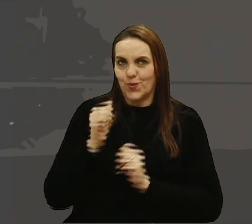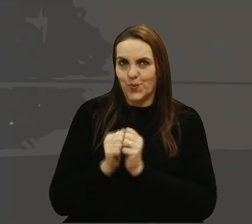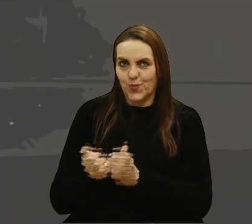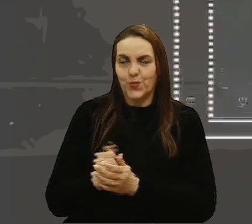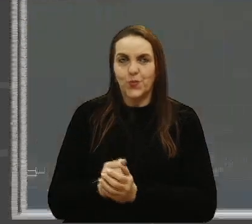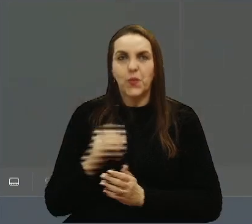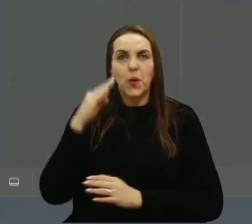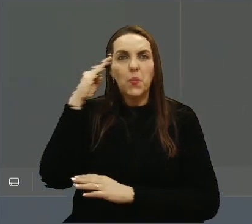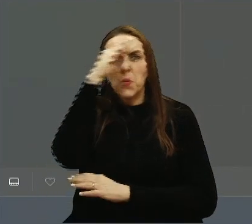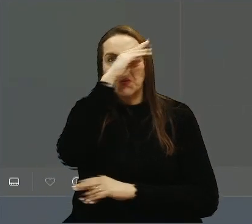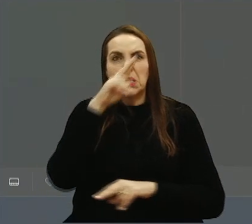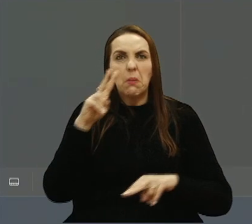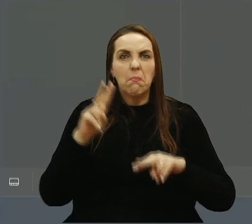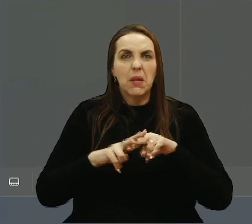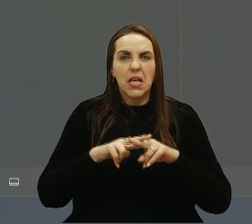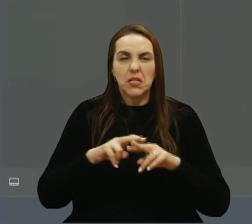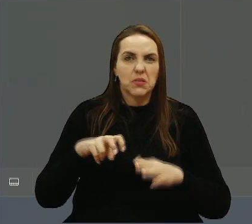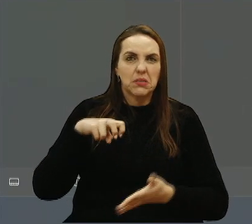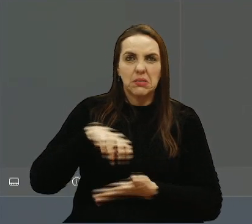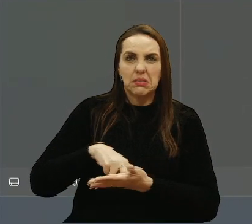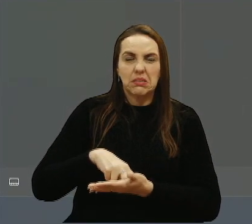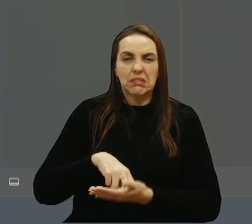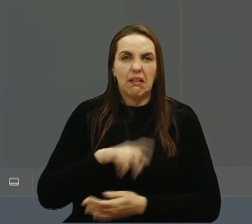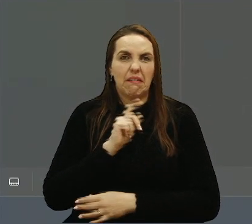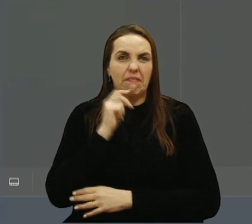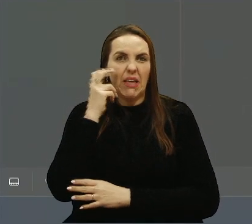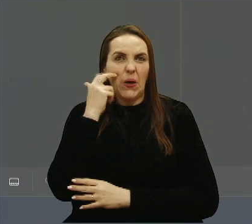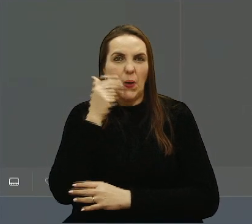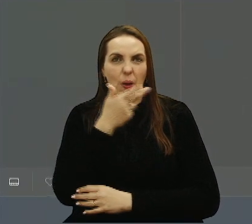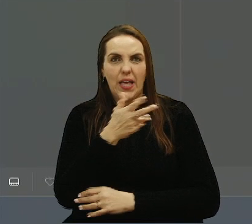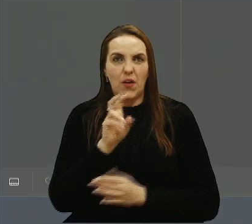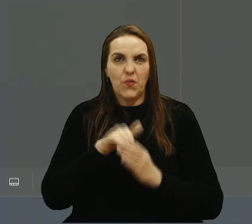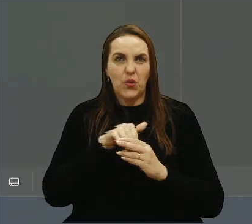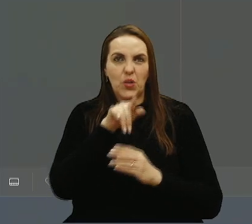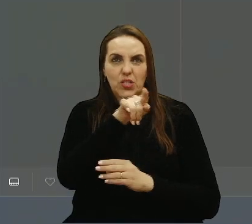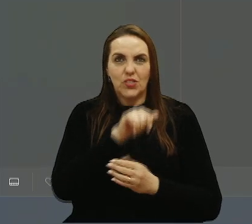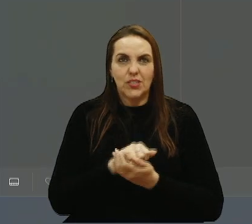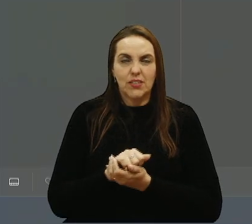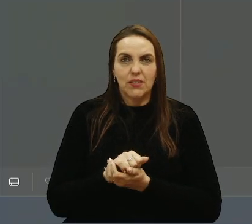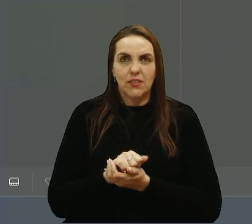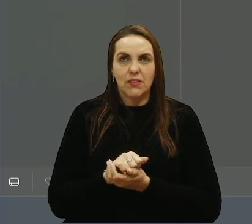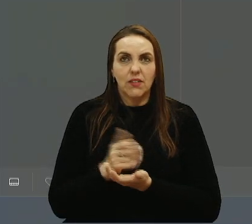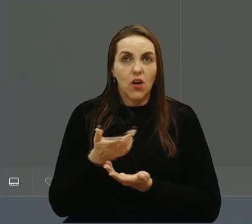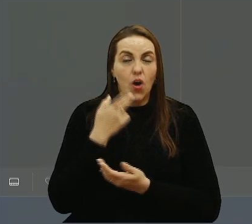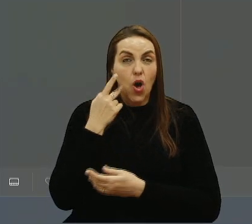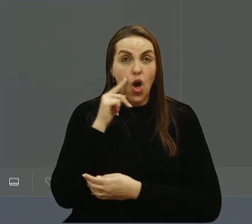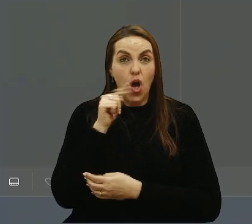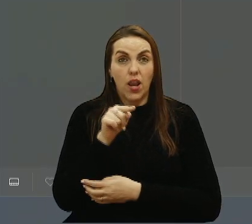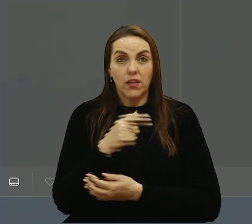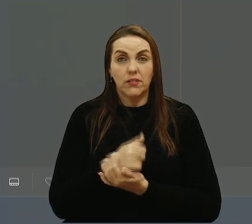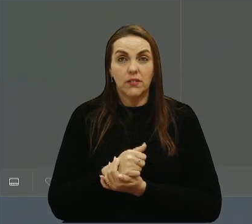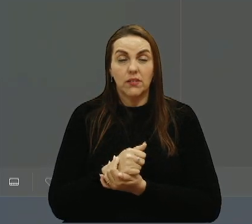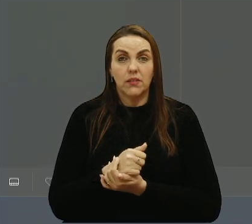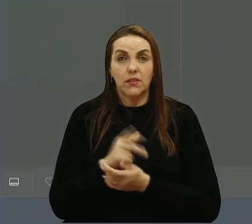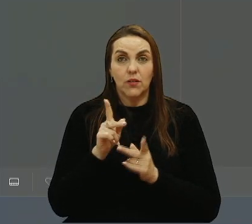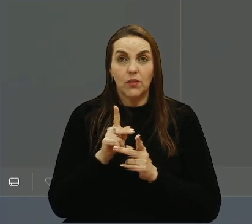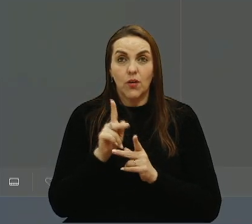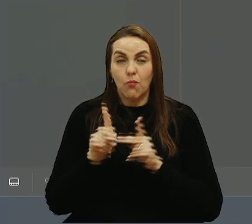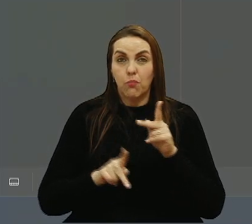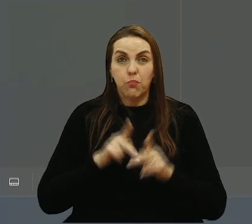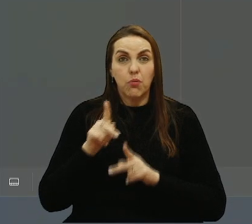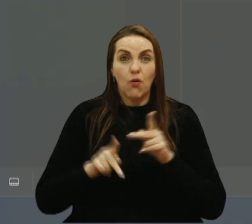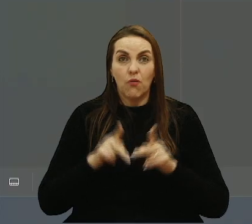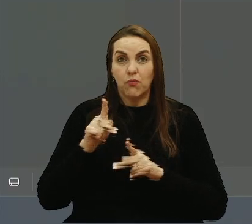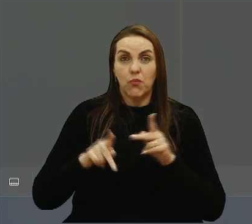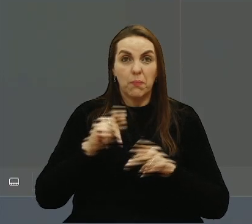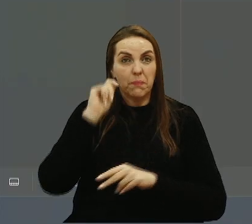Bolsonaro preso condenado. Mico de vereador, vergonha de quem votou em ti. Olha o que ele falou. O povo preto